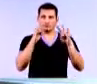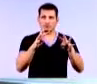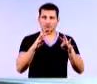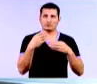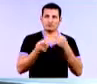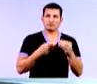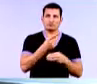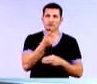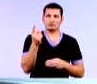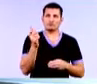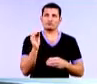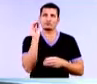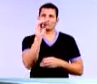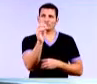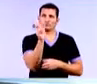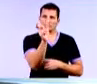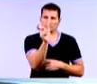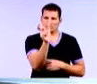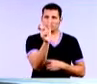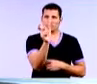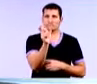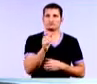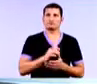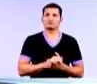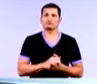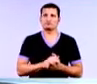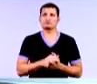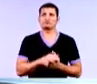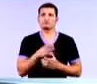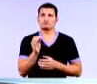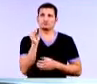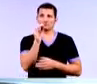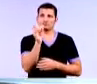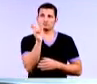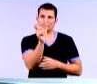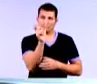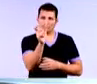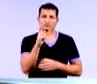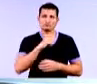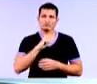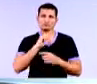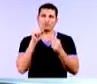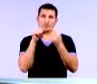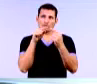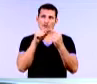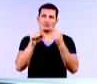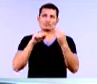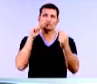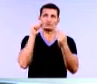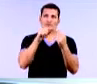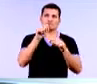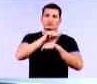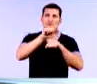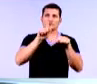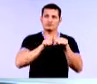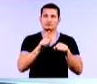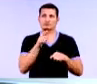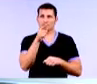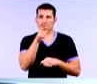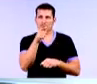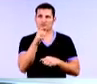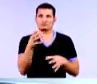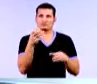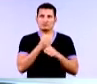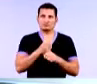como vocês vão colocar os nomes. E é lógico, coloque um nome que represente o objetivo do algoritmo. Se você vai calcular a média de